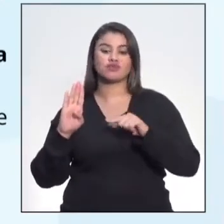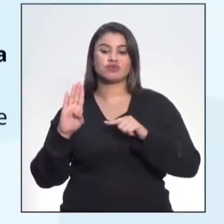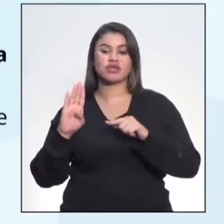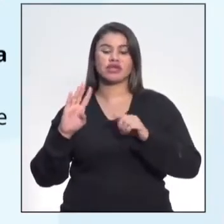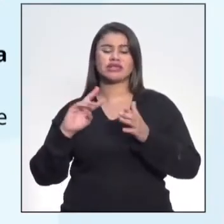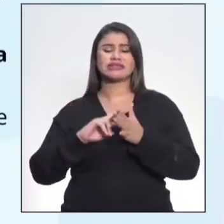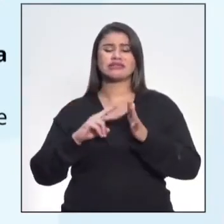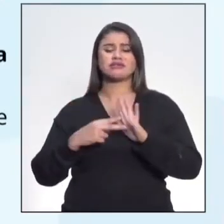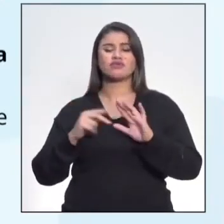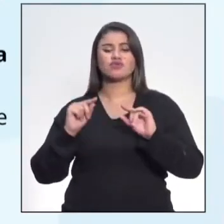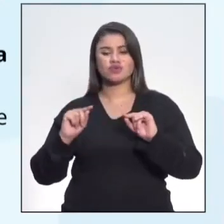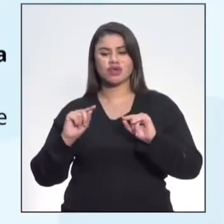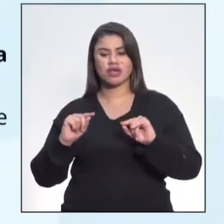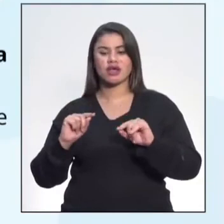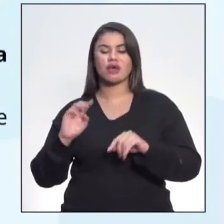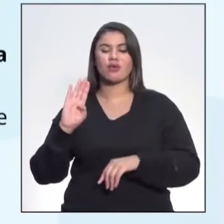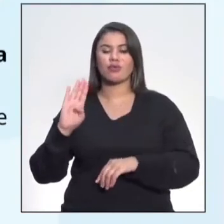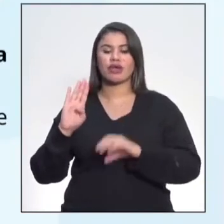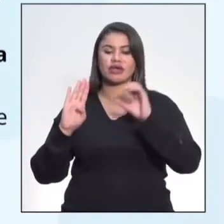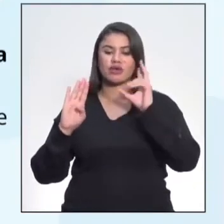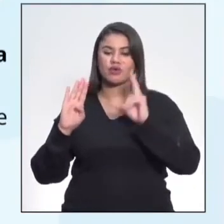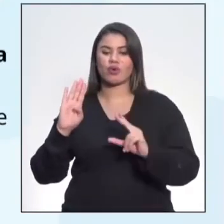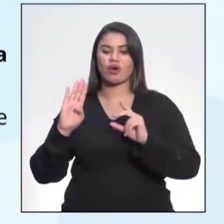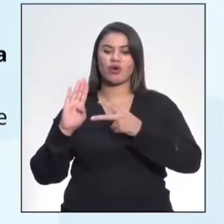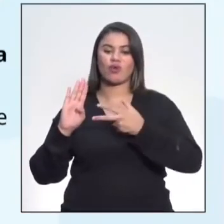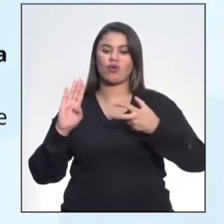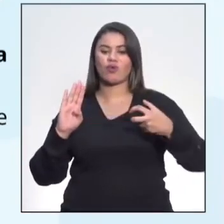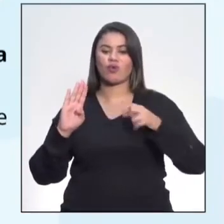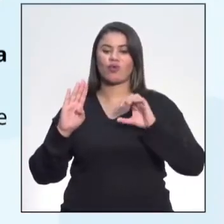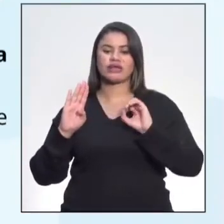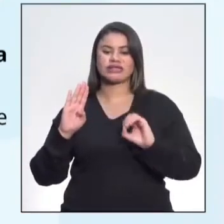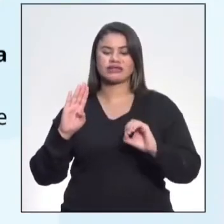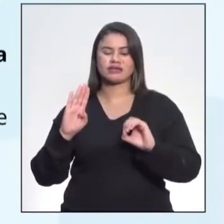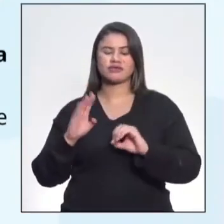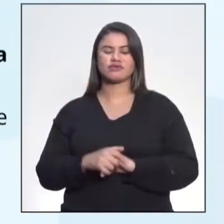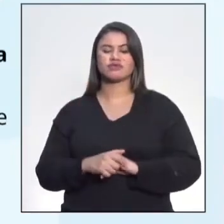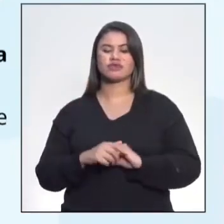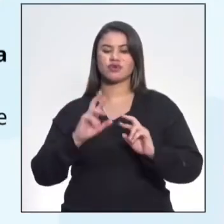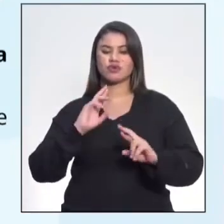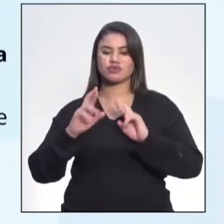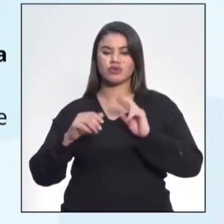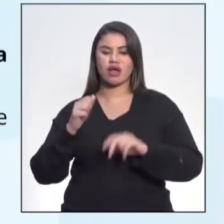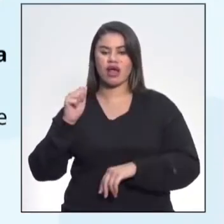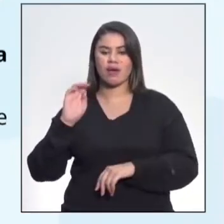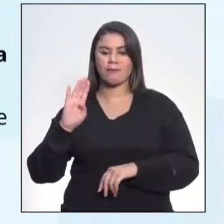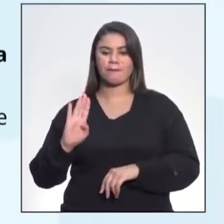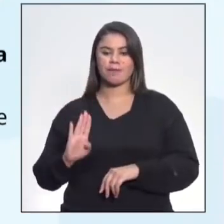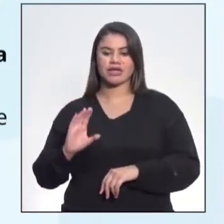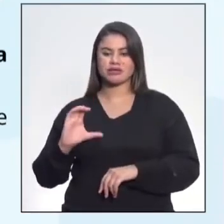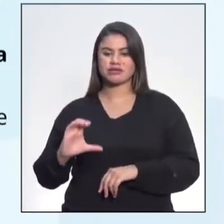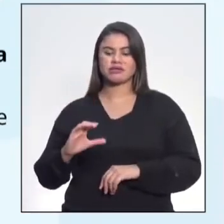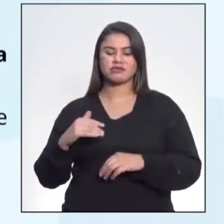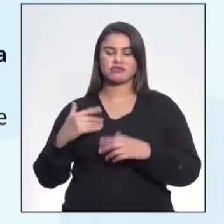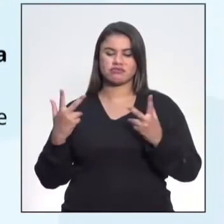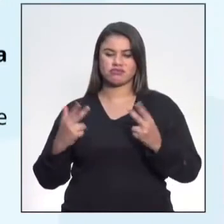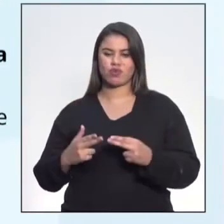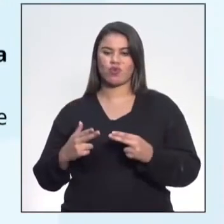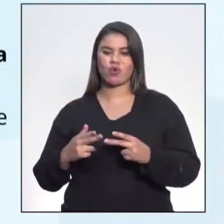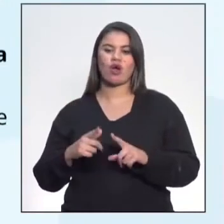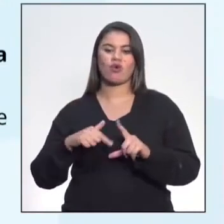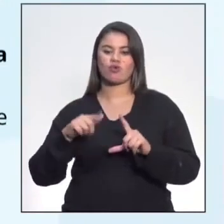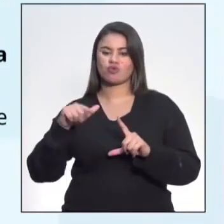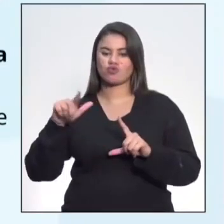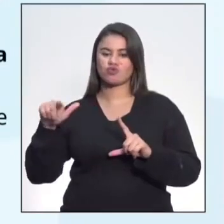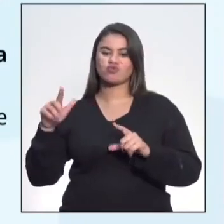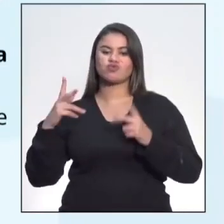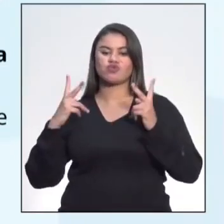significa sumir o B? Significa que o B vale 0. Então, na hora que a gente vai responder o item A, o item B, é a mesma coisa. Vai fazer o gráfico do mesmo